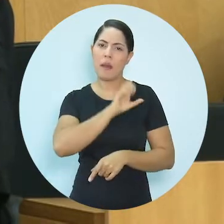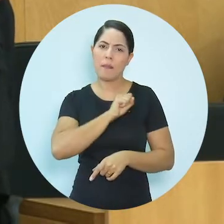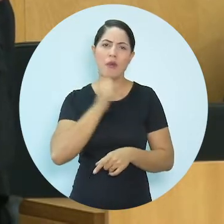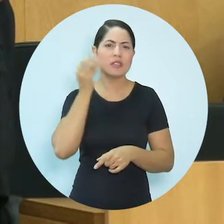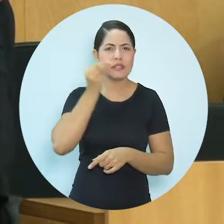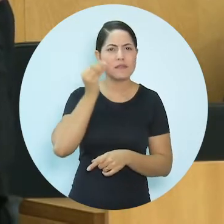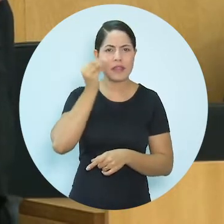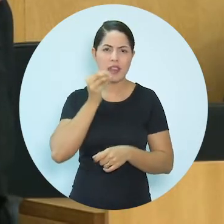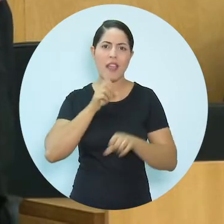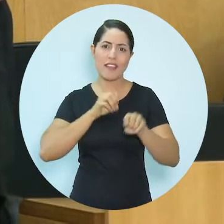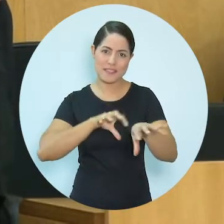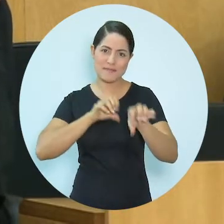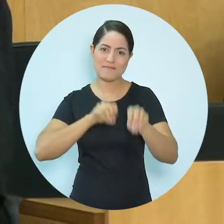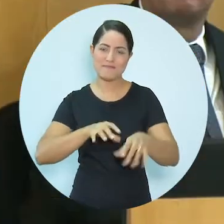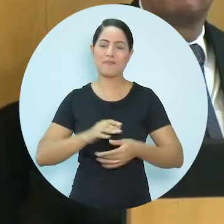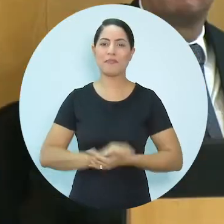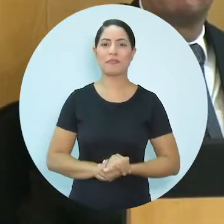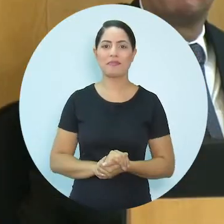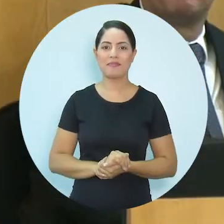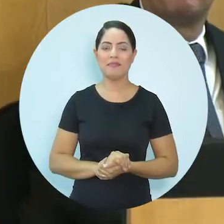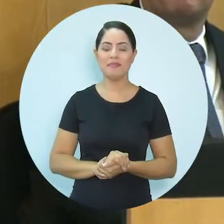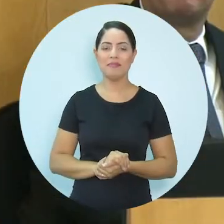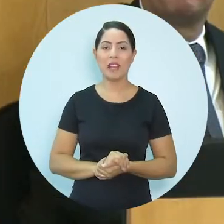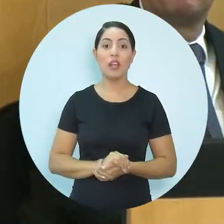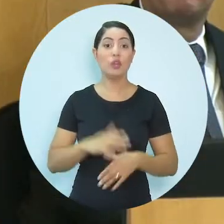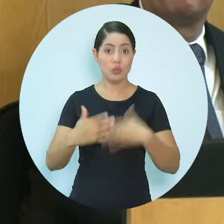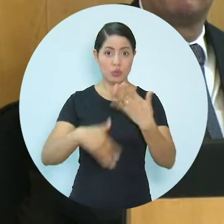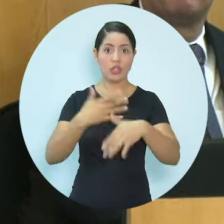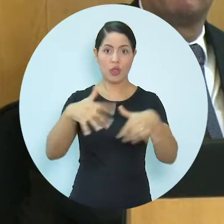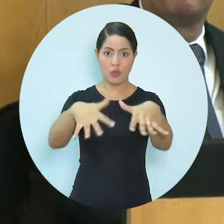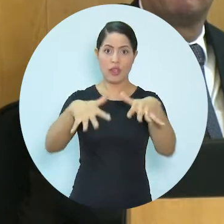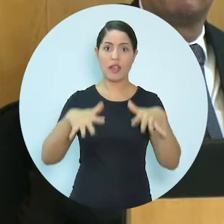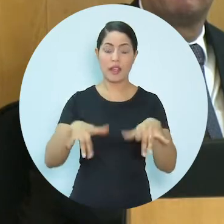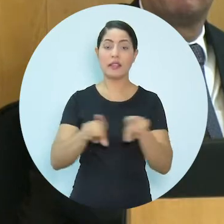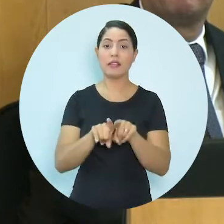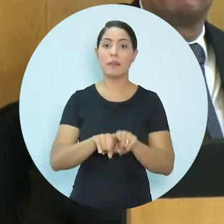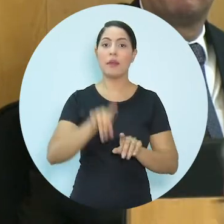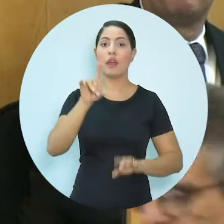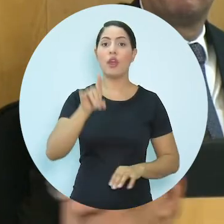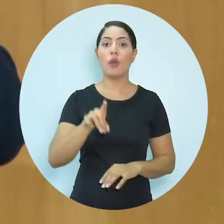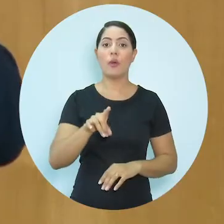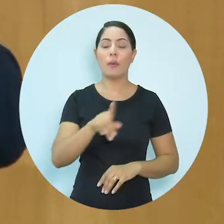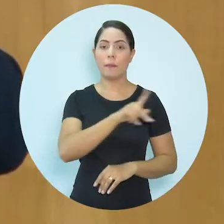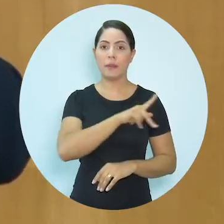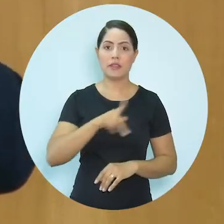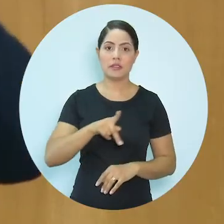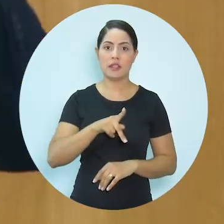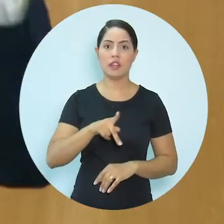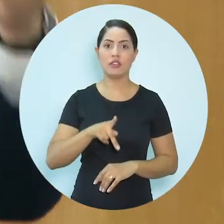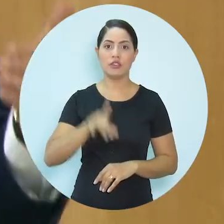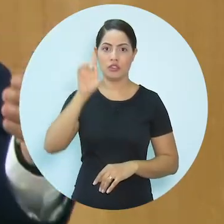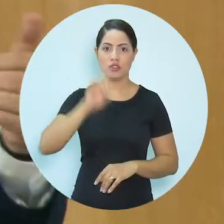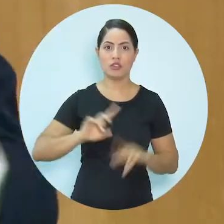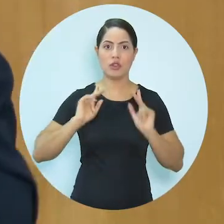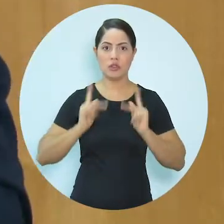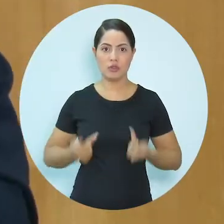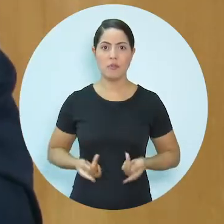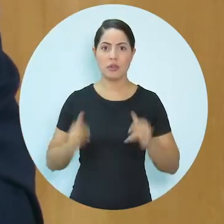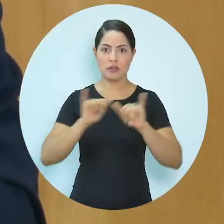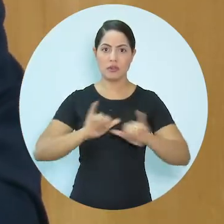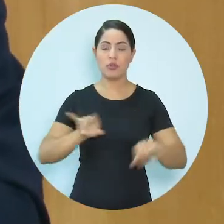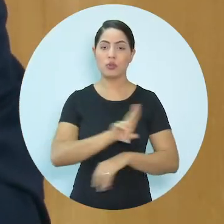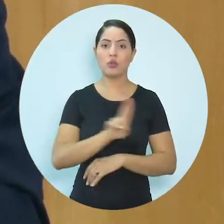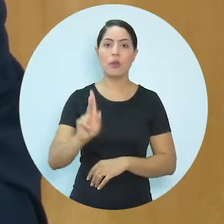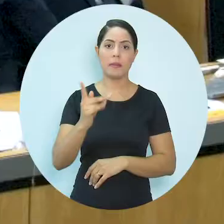amoroso e experiente olhar. Durante o pleno, o presidente da Comissão Nacional de Direitos Humanos, Hélio Leitão, atualizou as conselheiras e